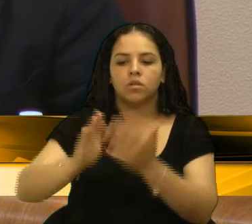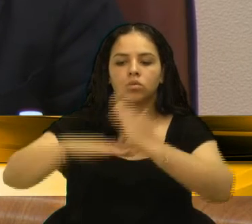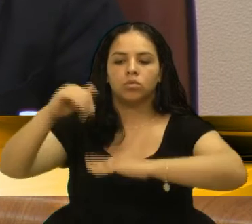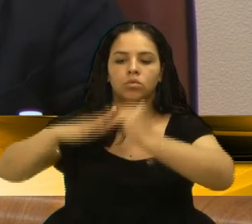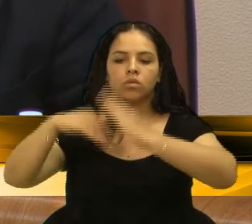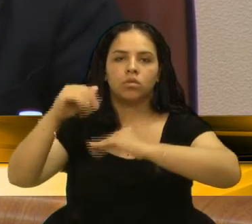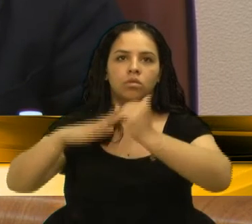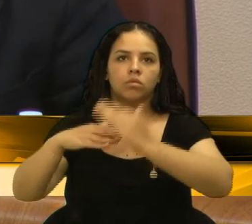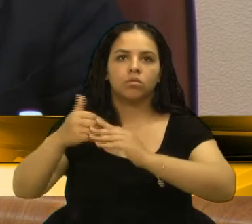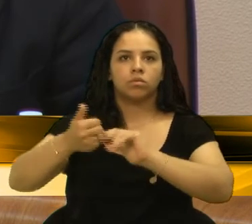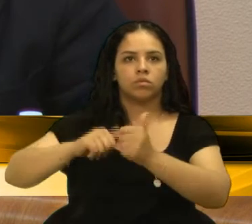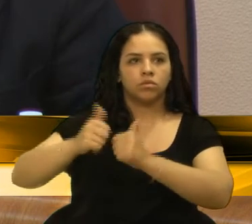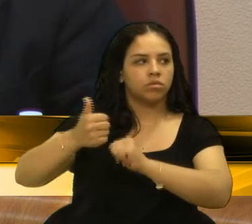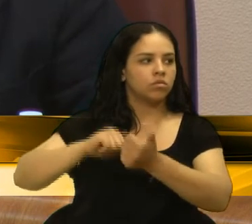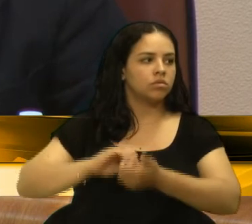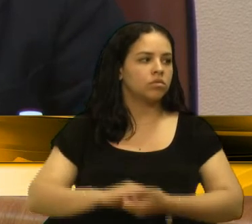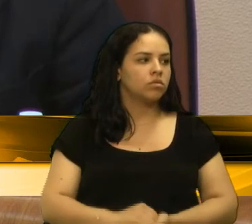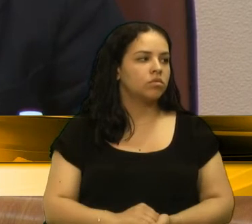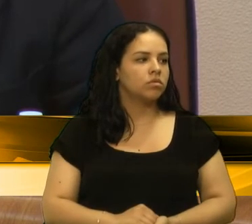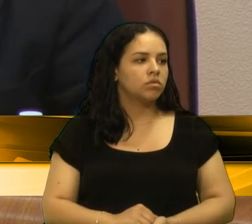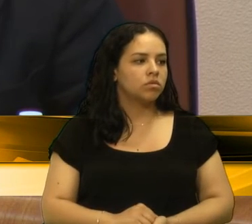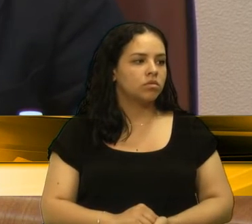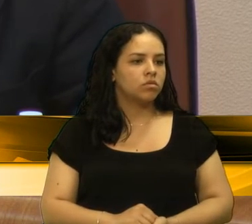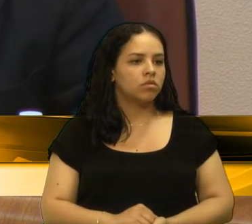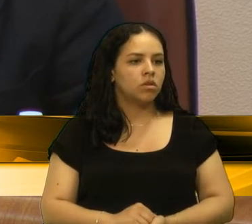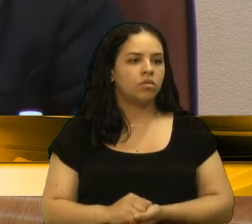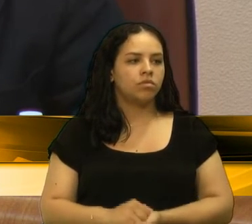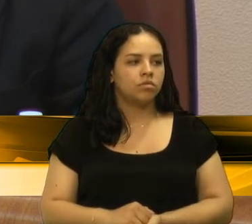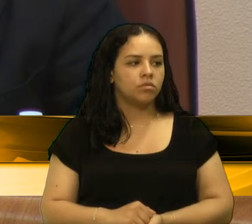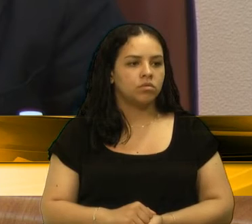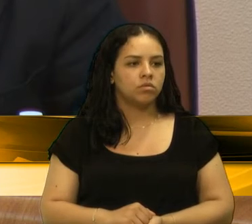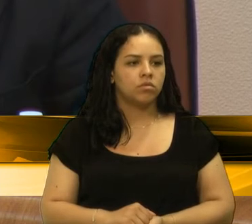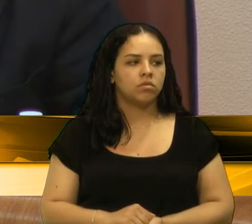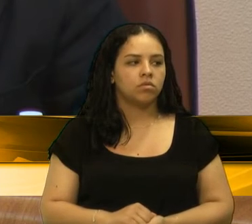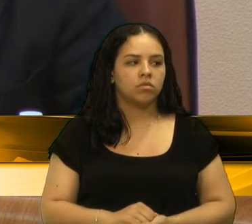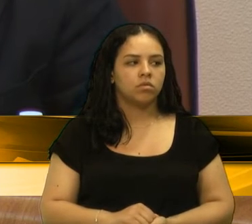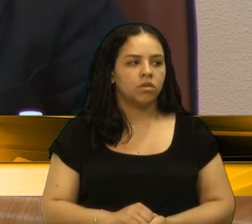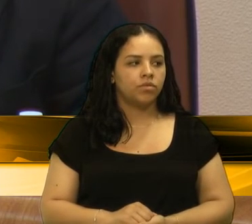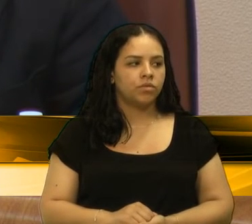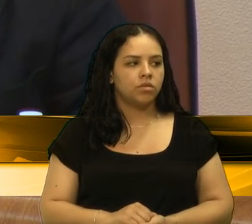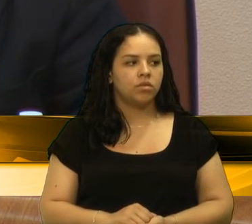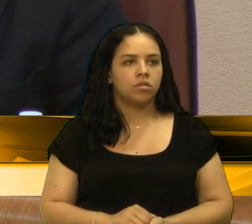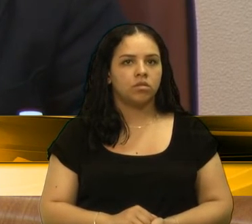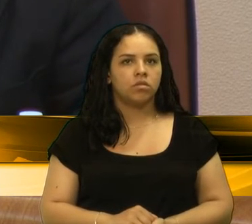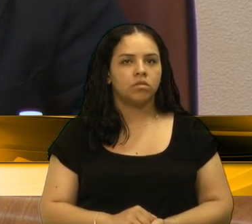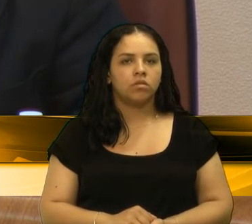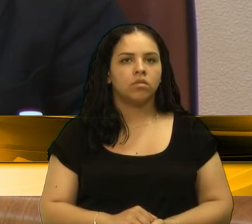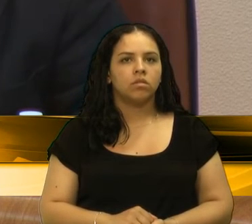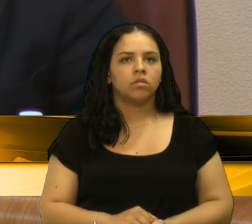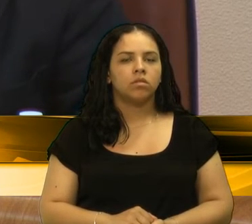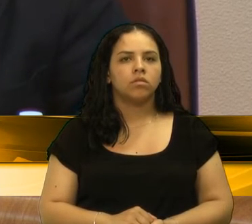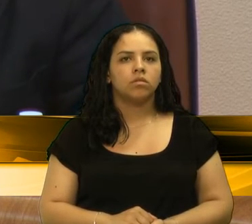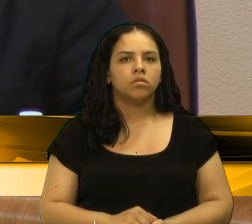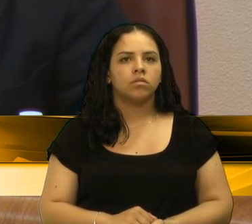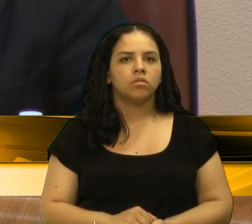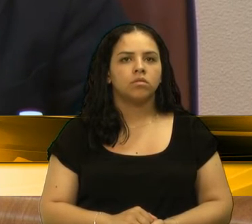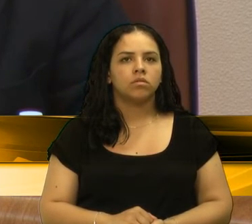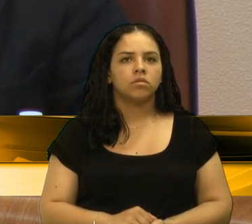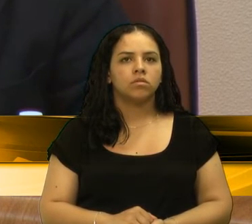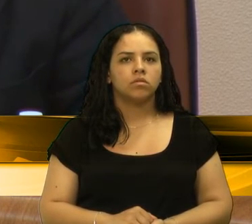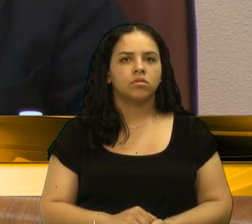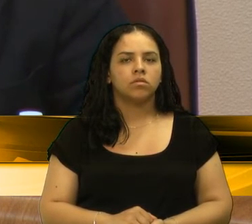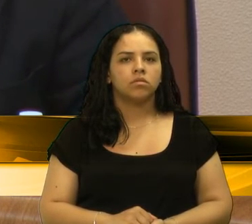requalificação, isso geraria algum problema para aquelas pessoas que já estariam com o evento eventualmente agendado para a realização lá?